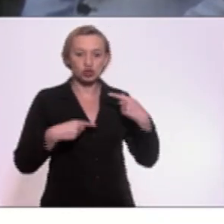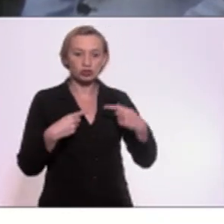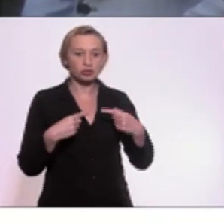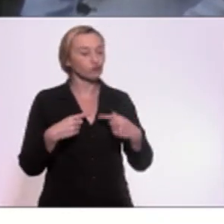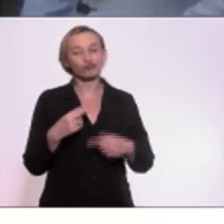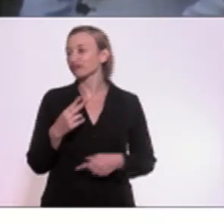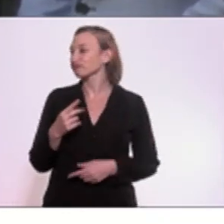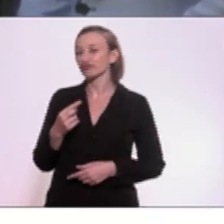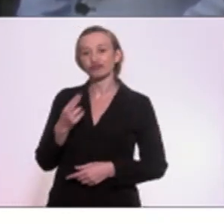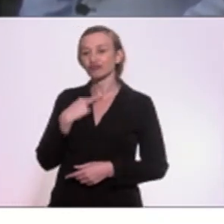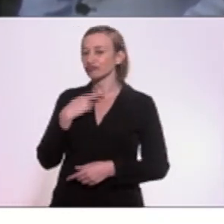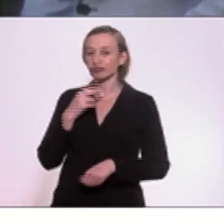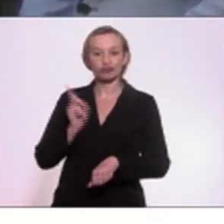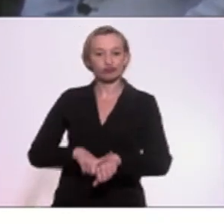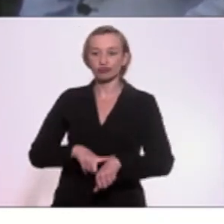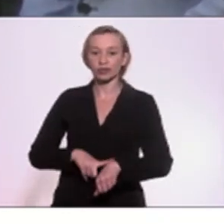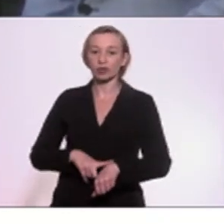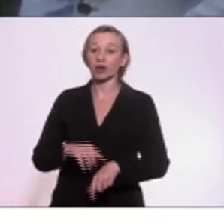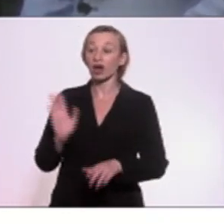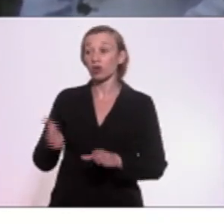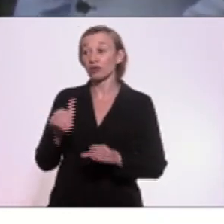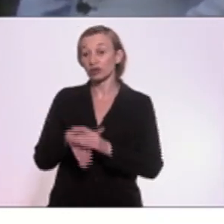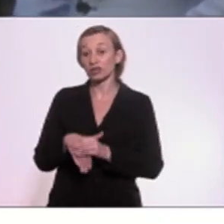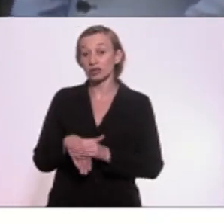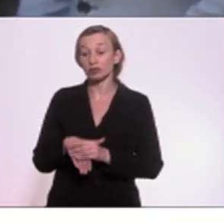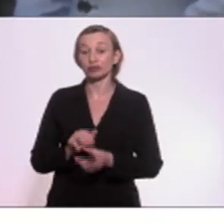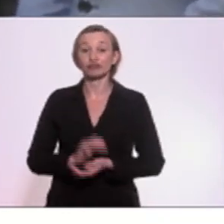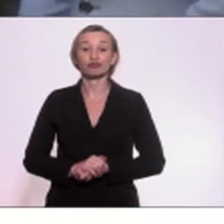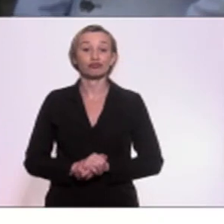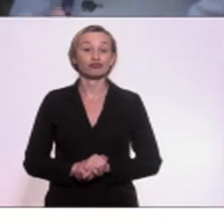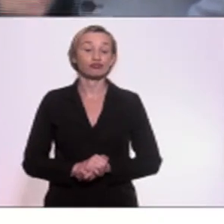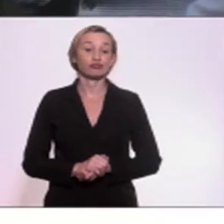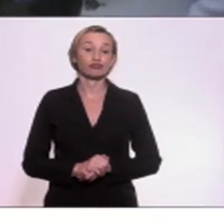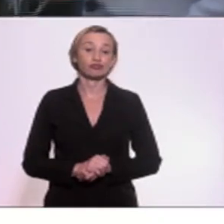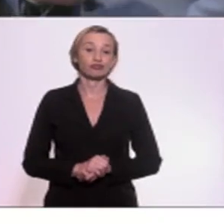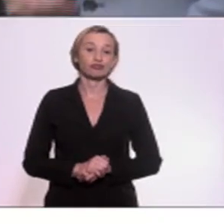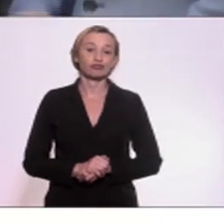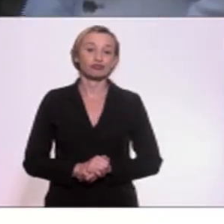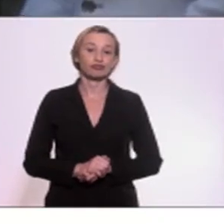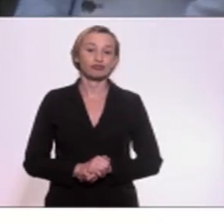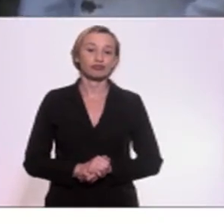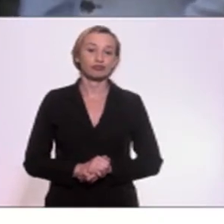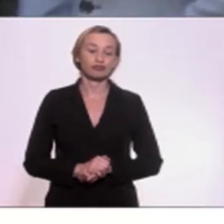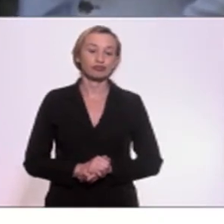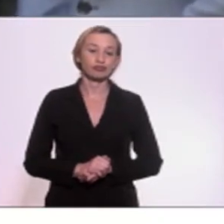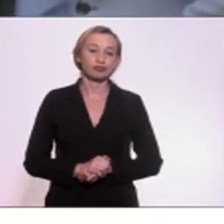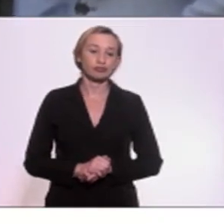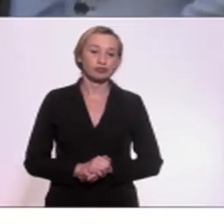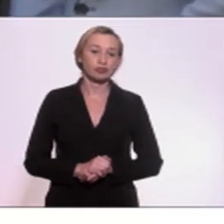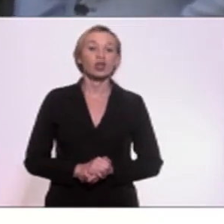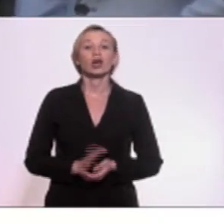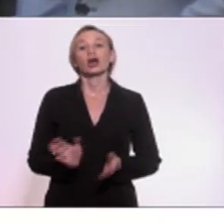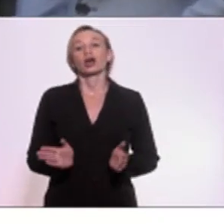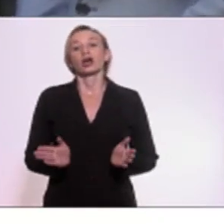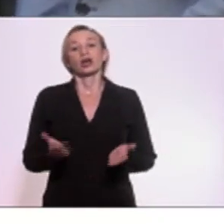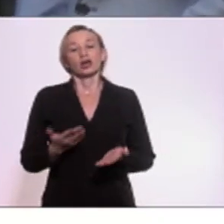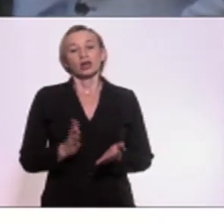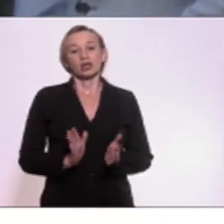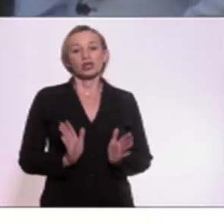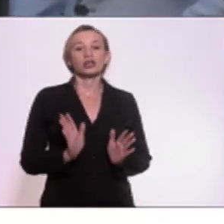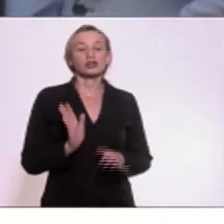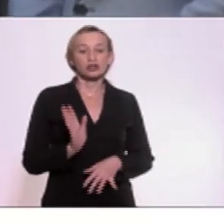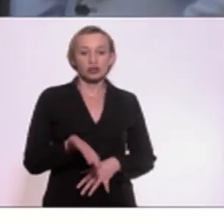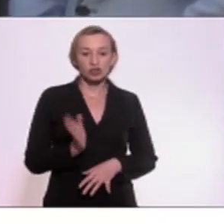já passou. Está em votação. Em discussão, porque seguramente caiu por falta de quórum, leu,